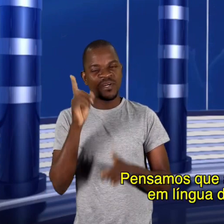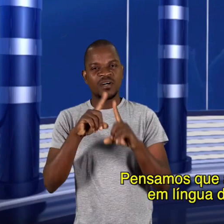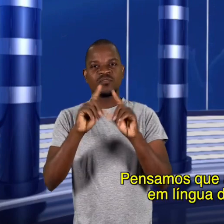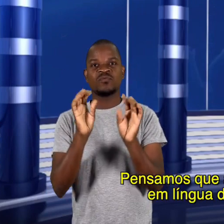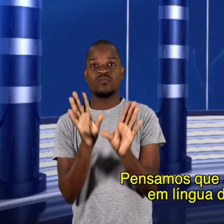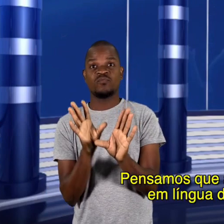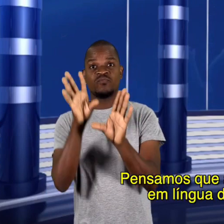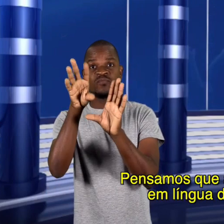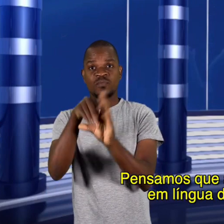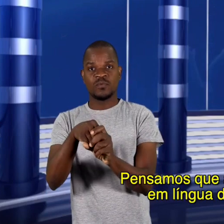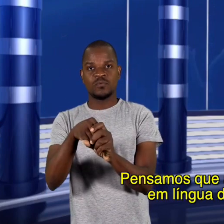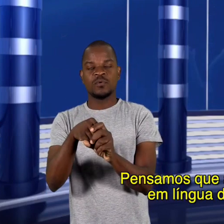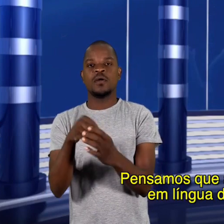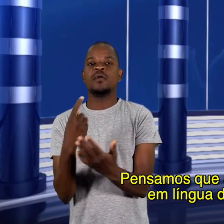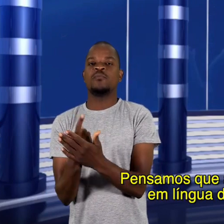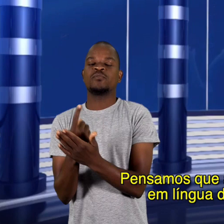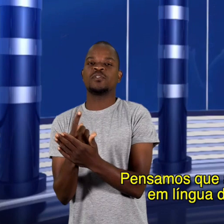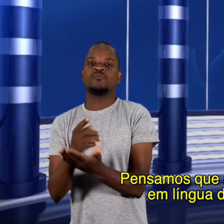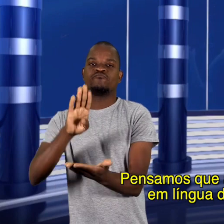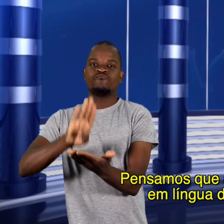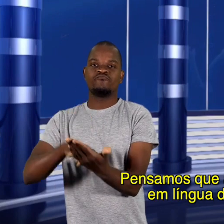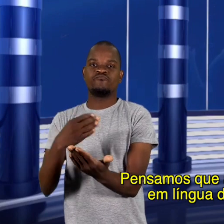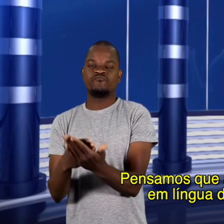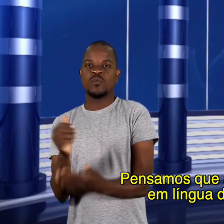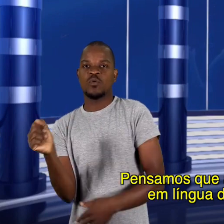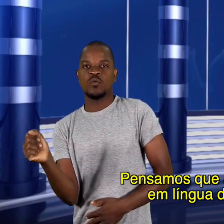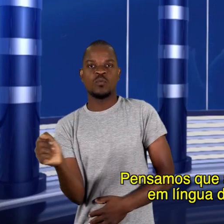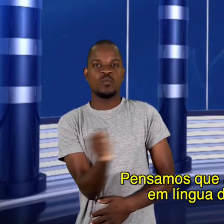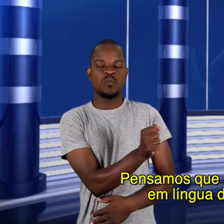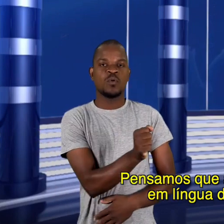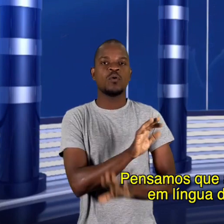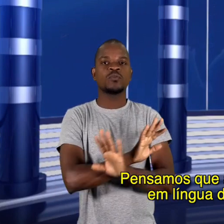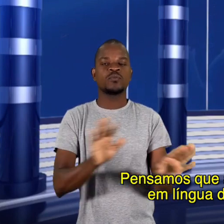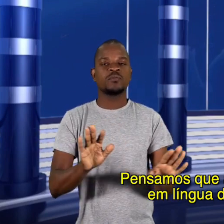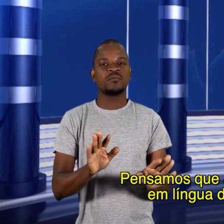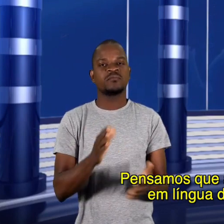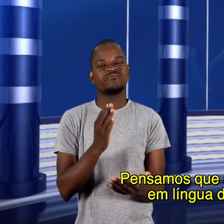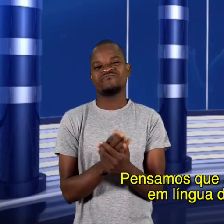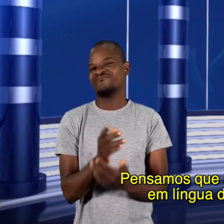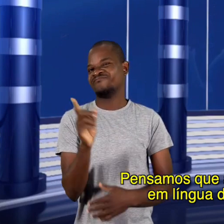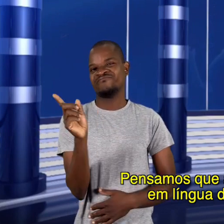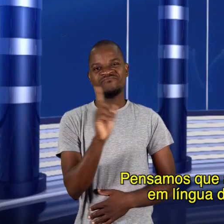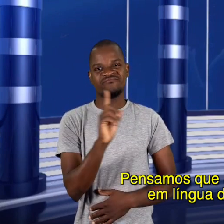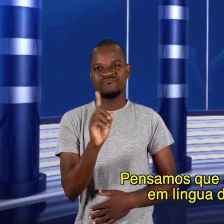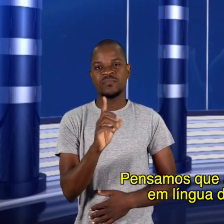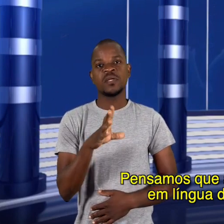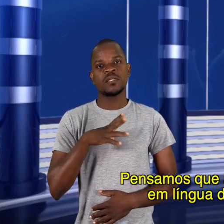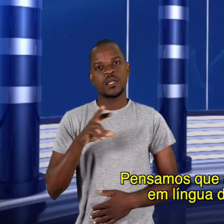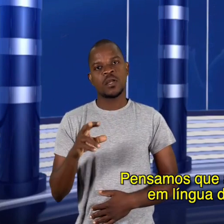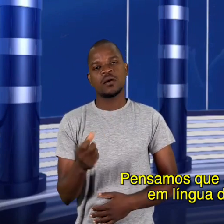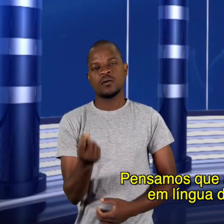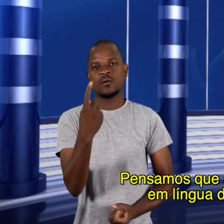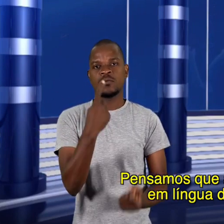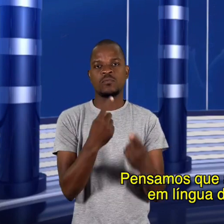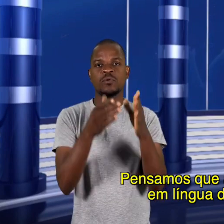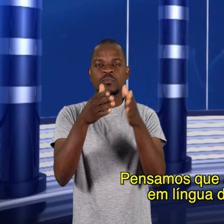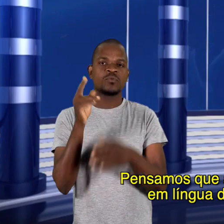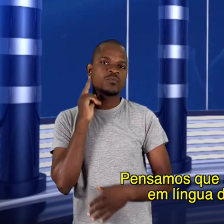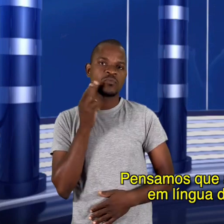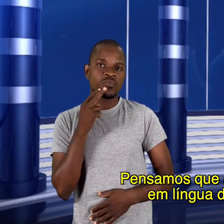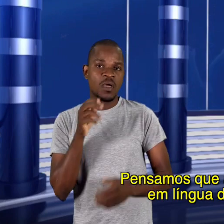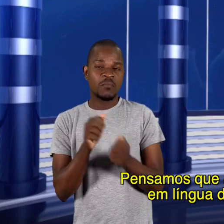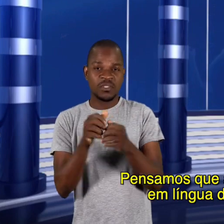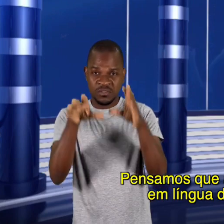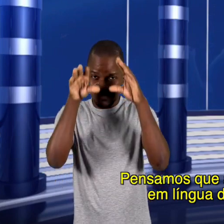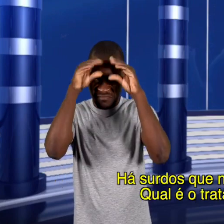Nós costumamos pensar que a inclusão é só termos de interpretação de língua de sinais, mas não